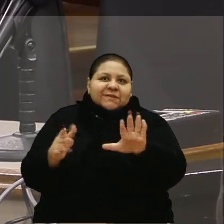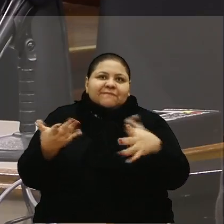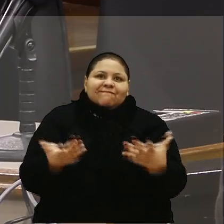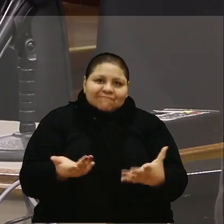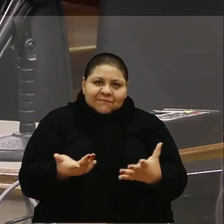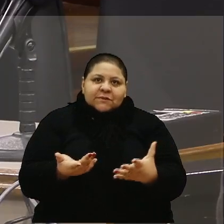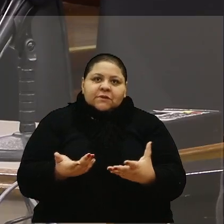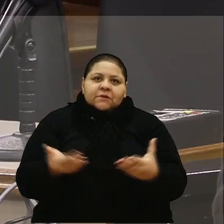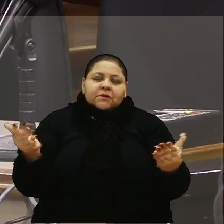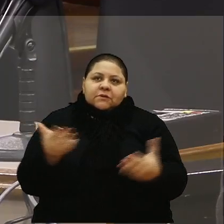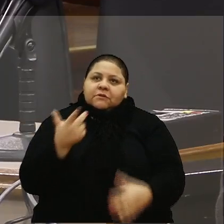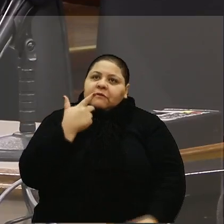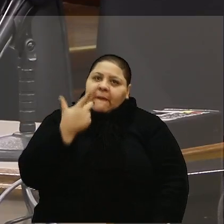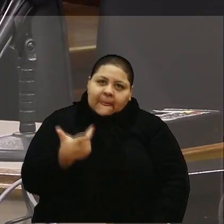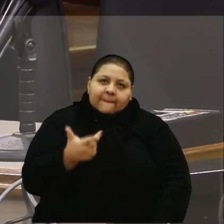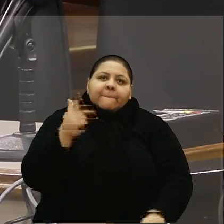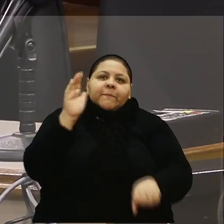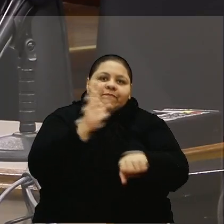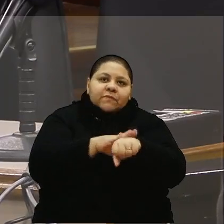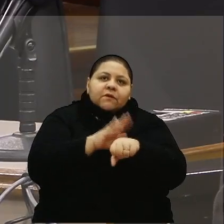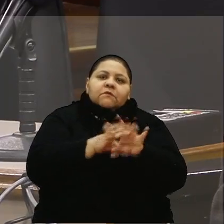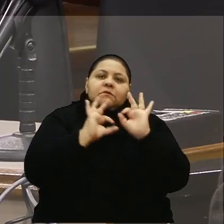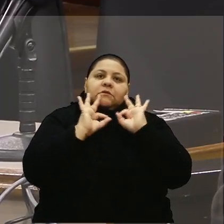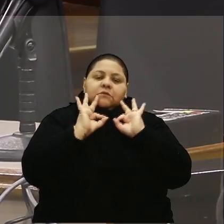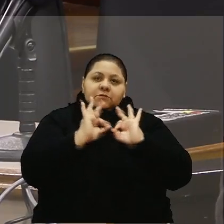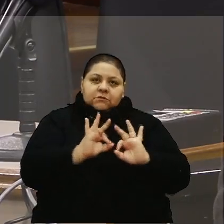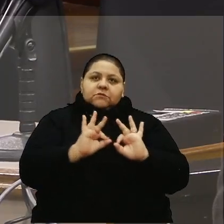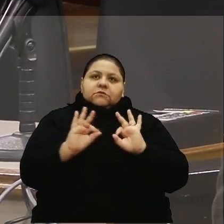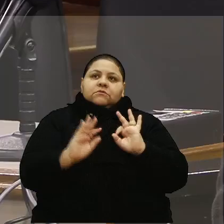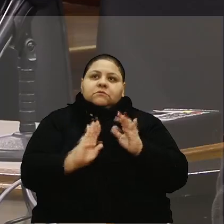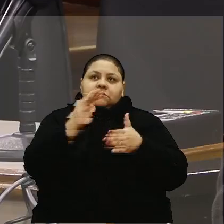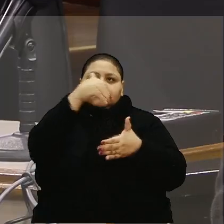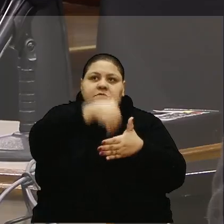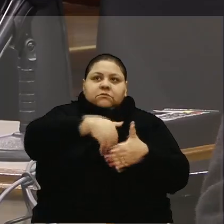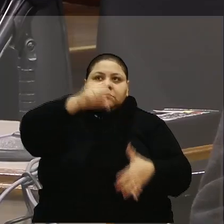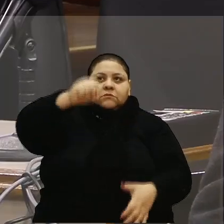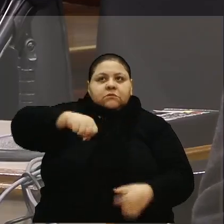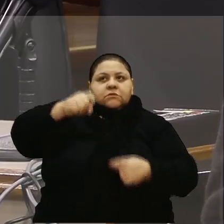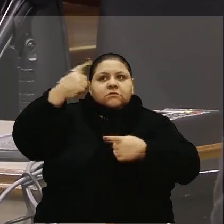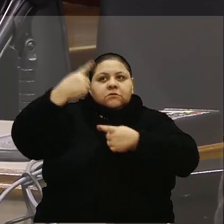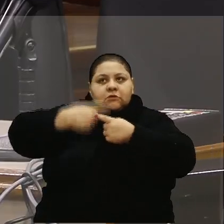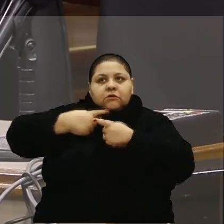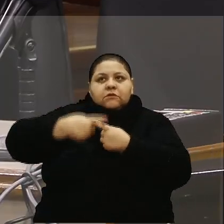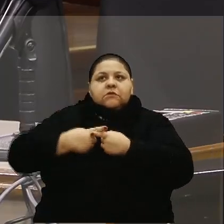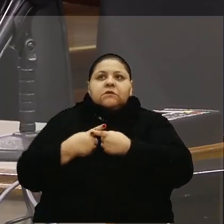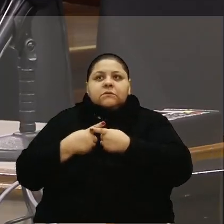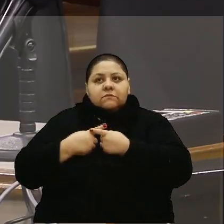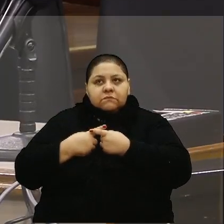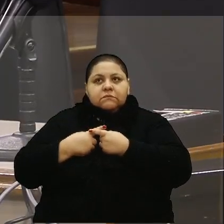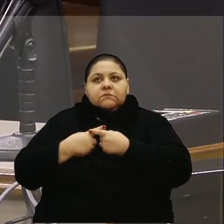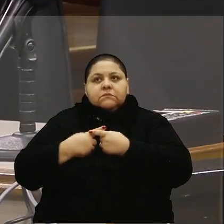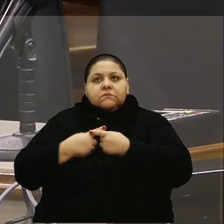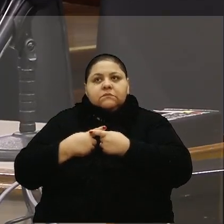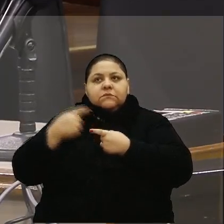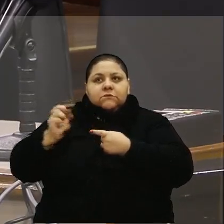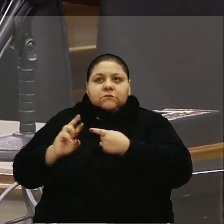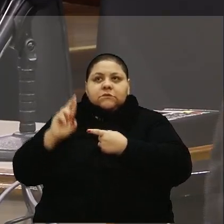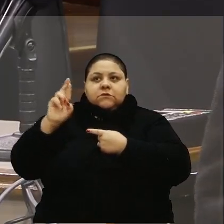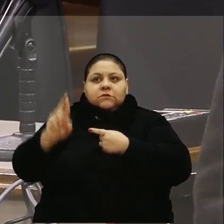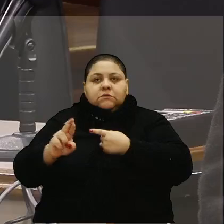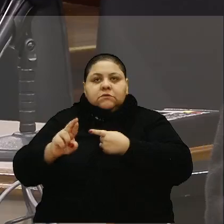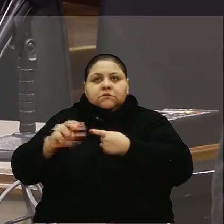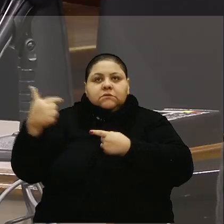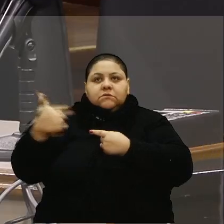Então, quero dizer que, em momento oportuno, eu votarei favorável, porque, afinal de contas, representamos a